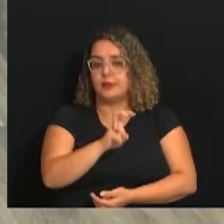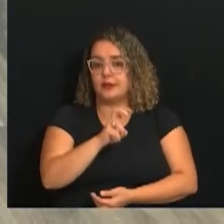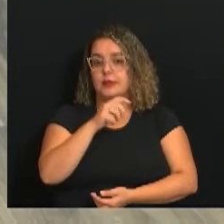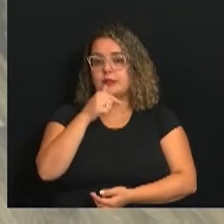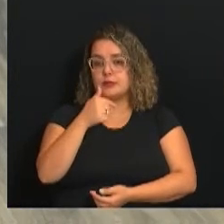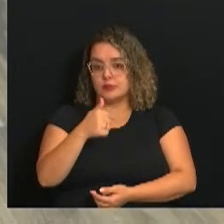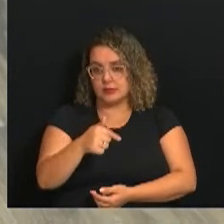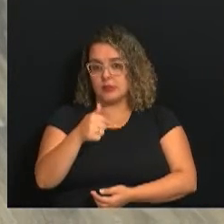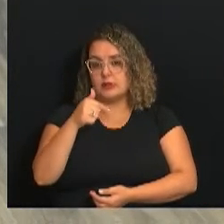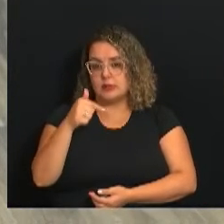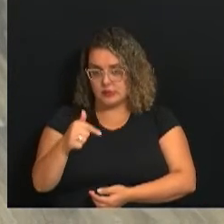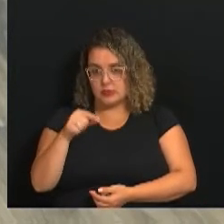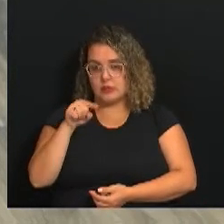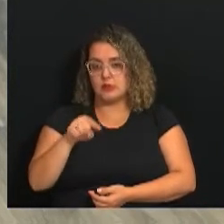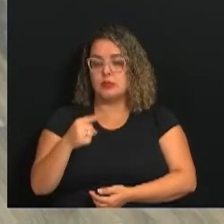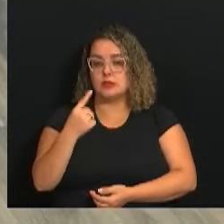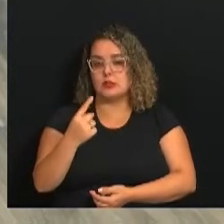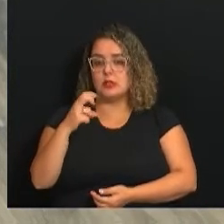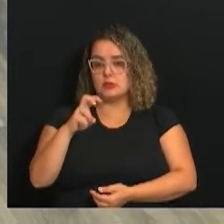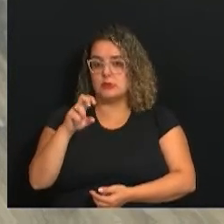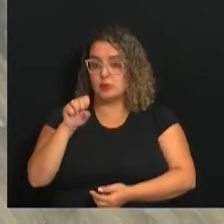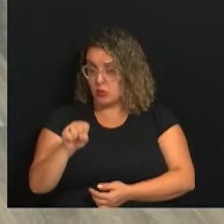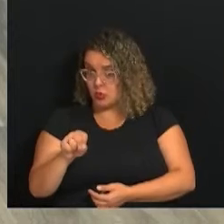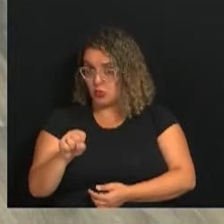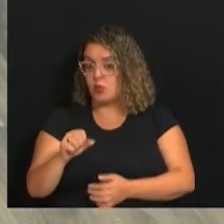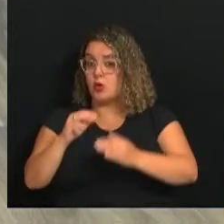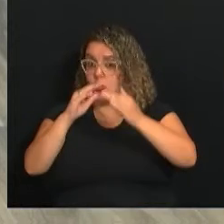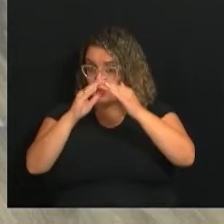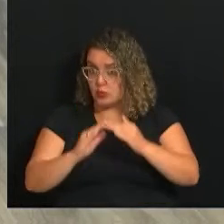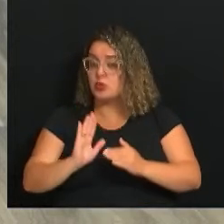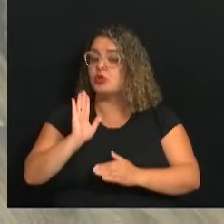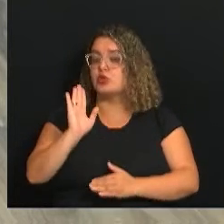a Covid-19 aqui os 64